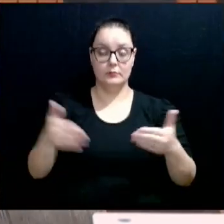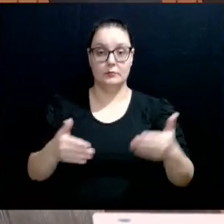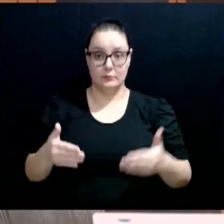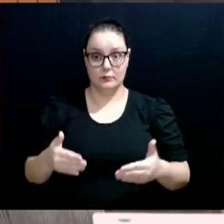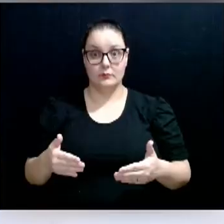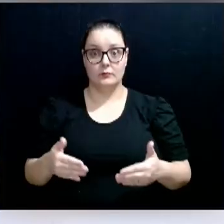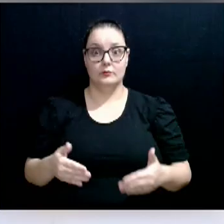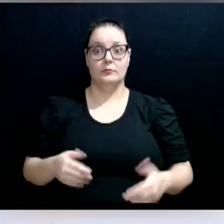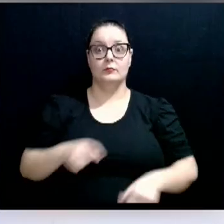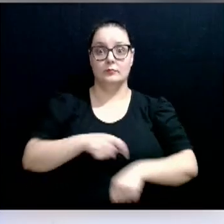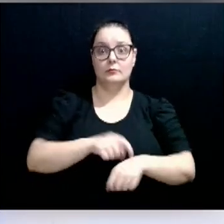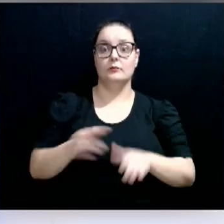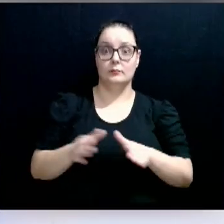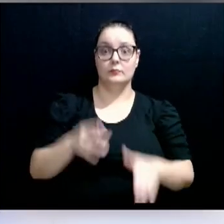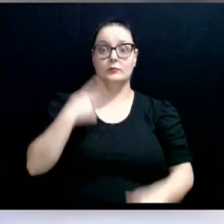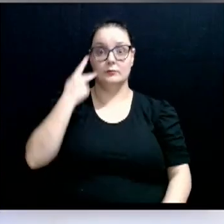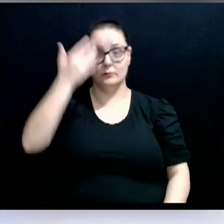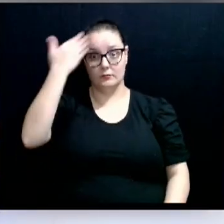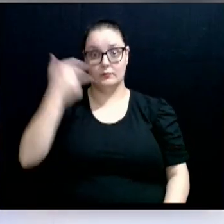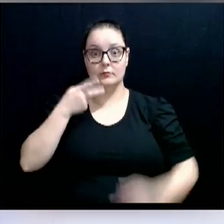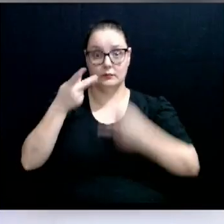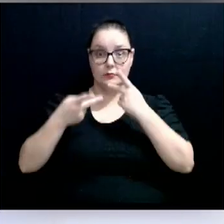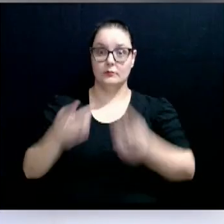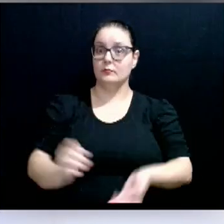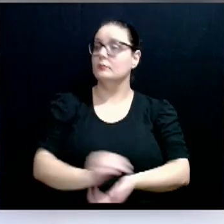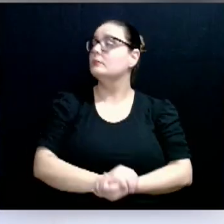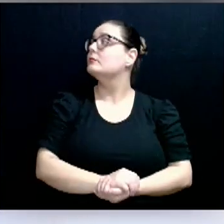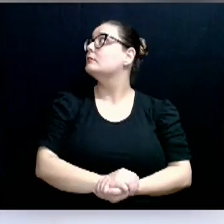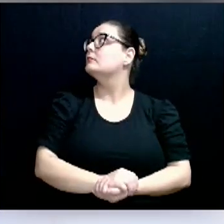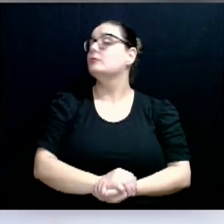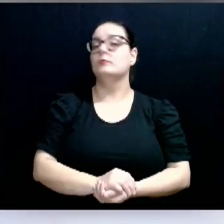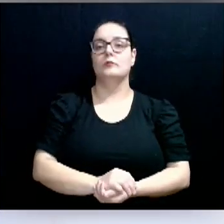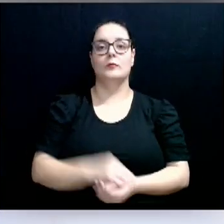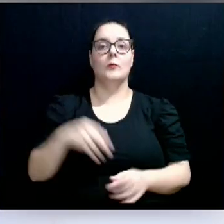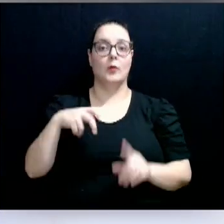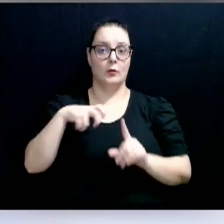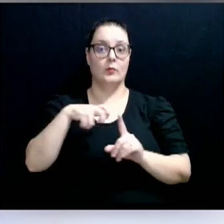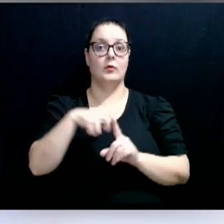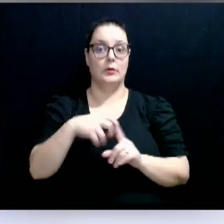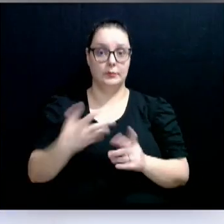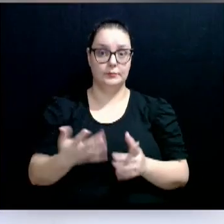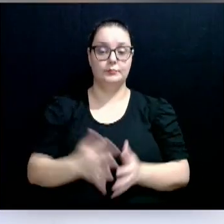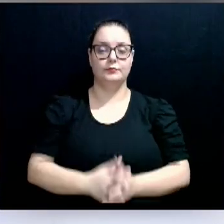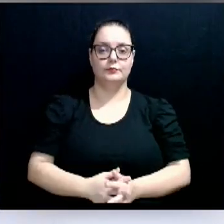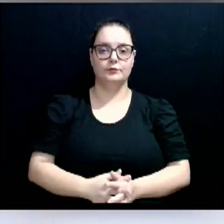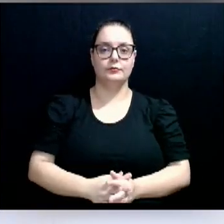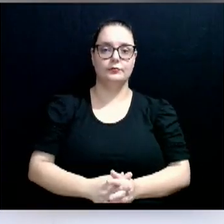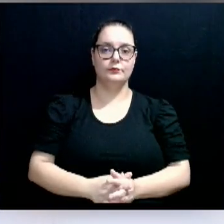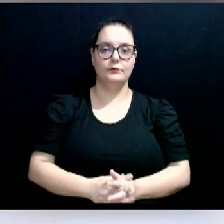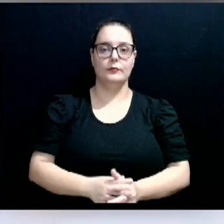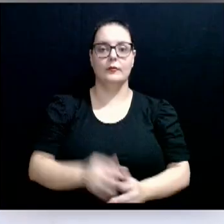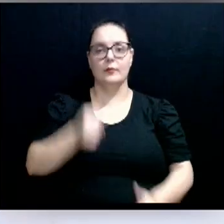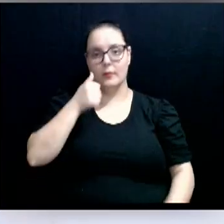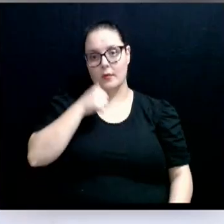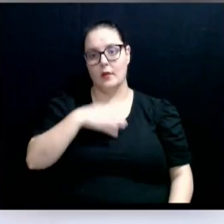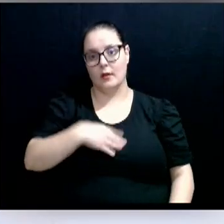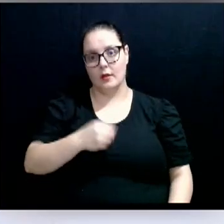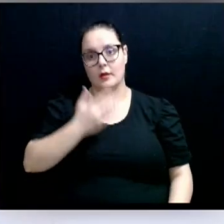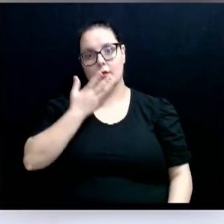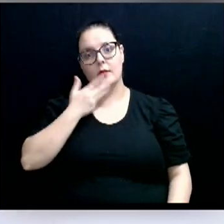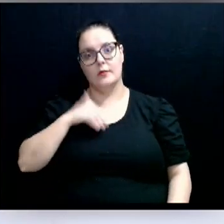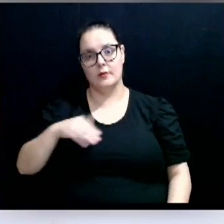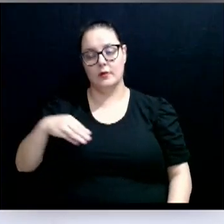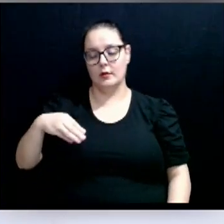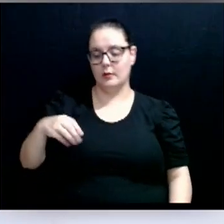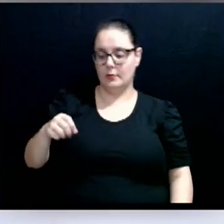falou sobre isso. Devido ao incidente, o acidente que levou à fatalidade da morte da criança Manuela num resort